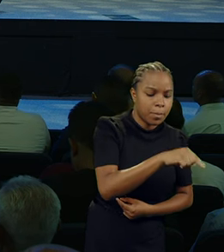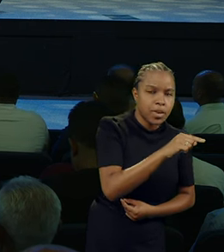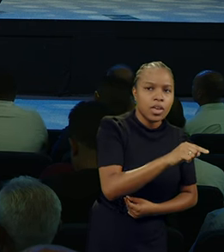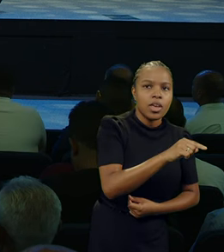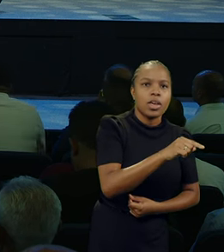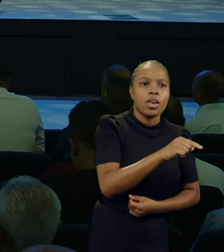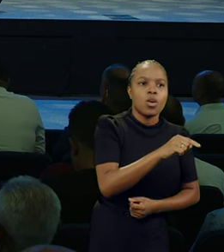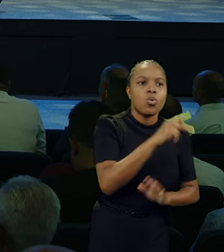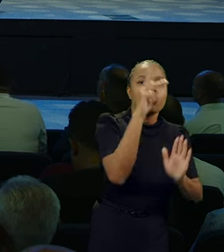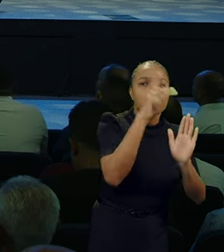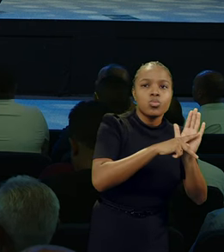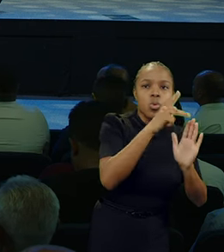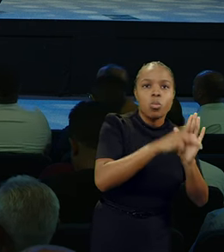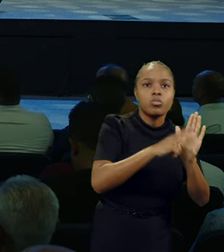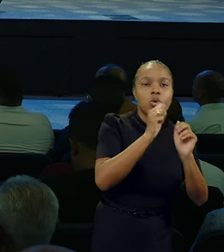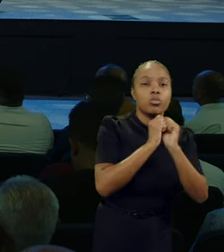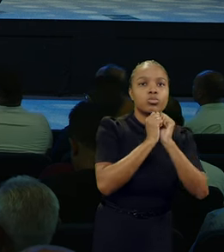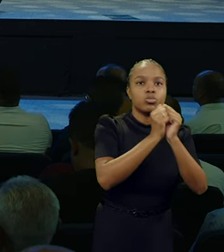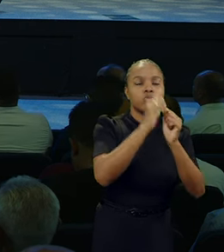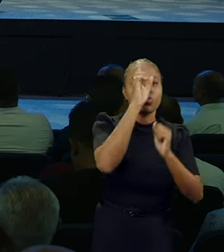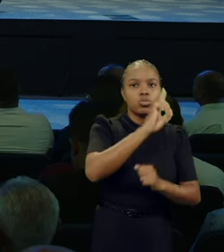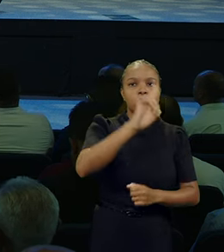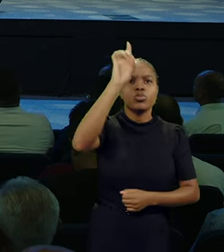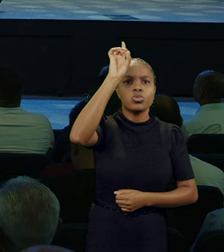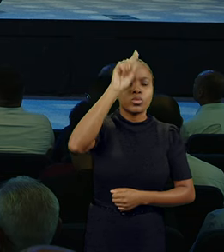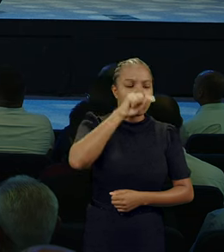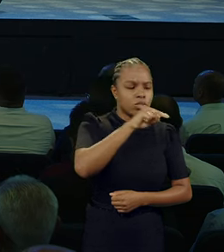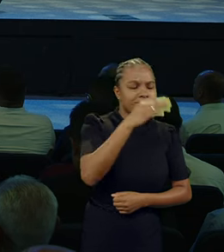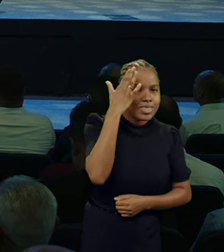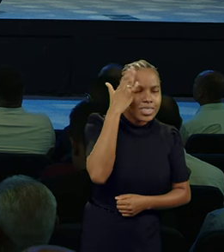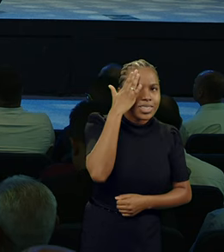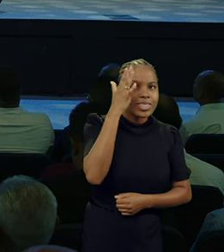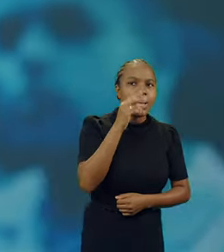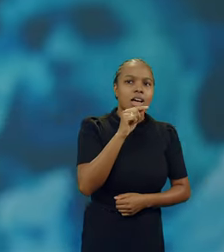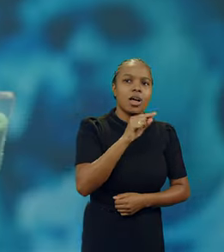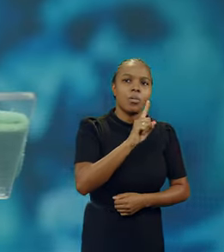foi que nasceu Samuel. Quem foi Samuel?